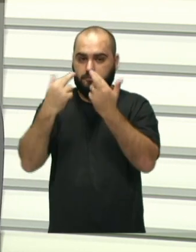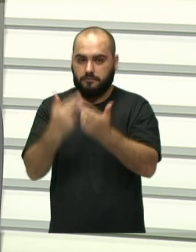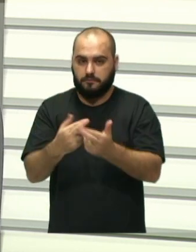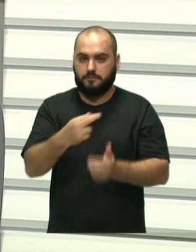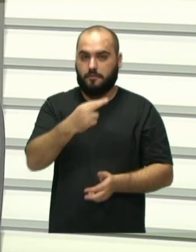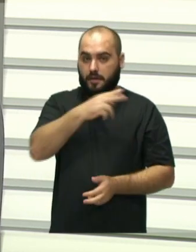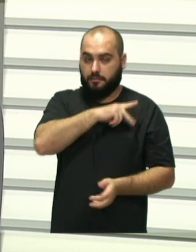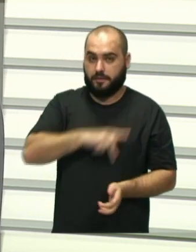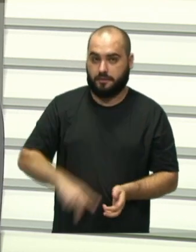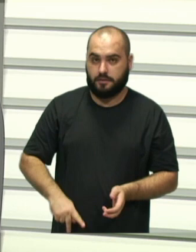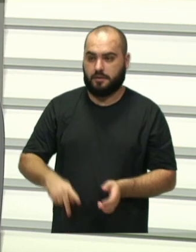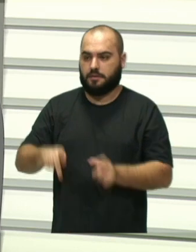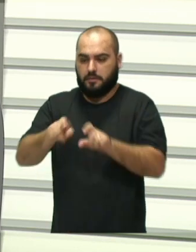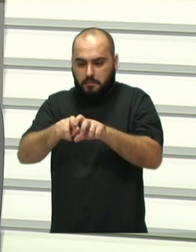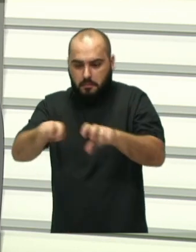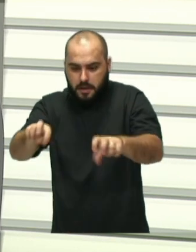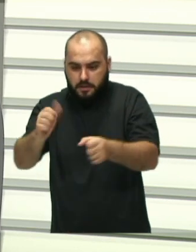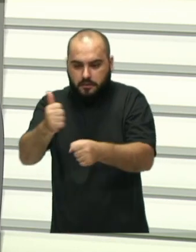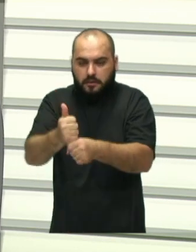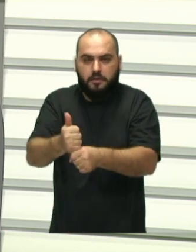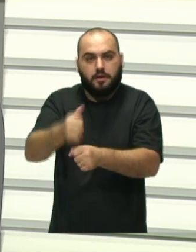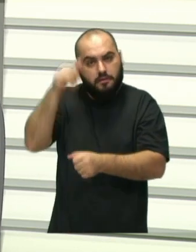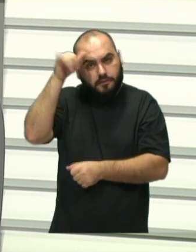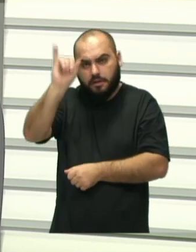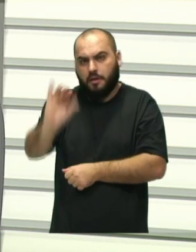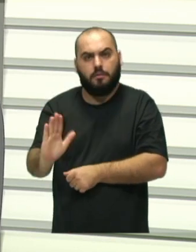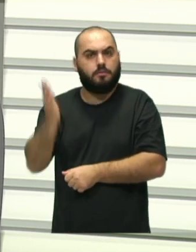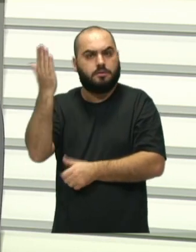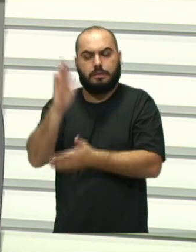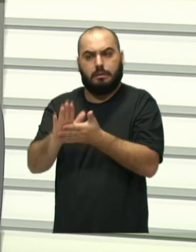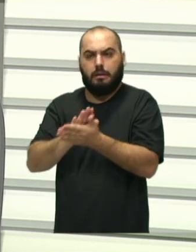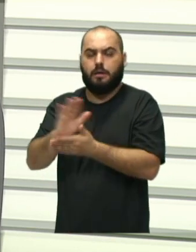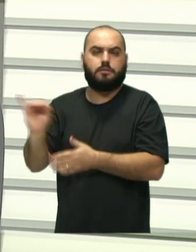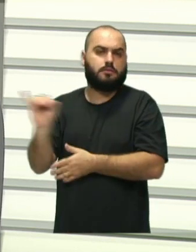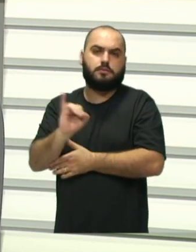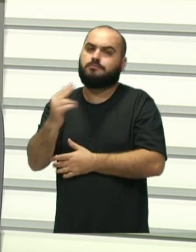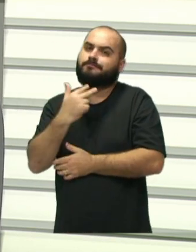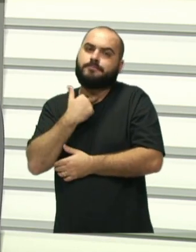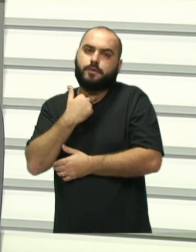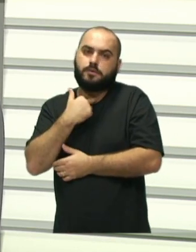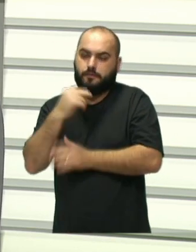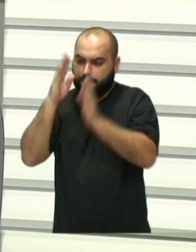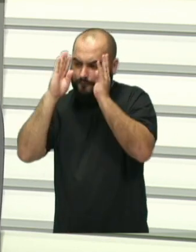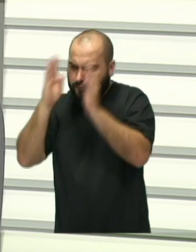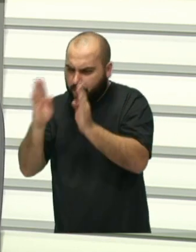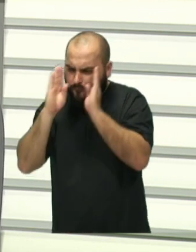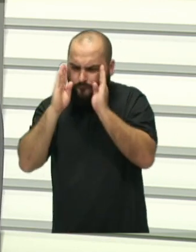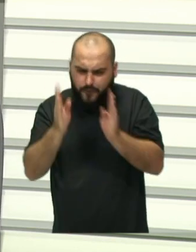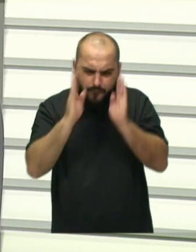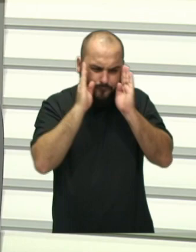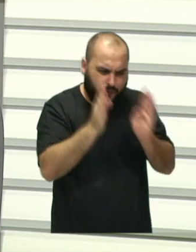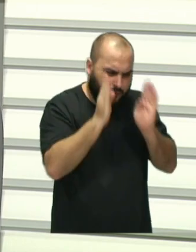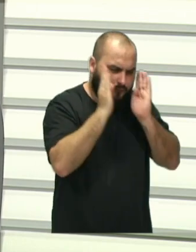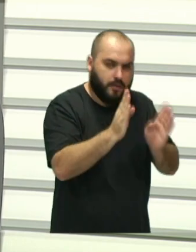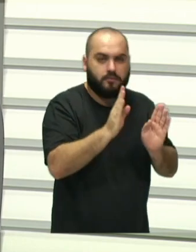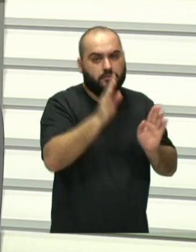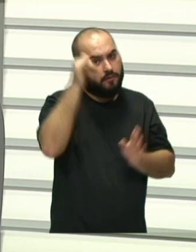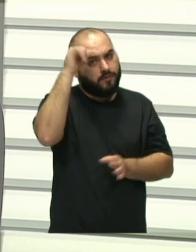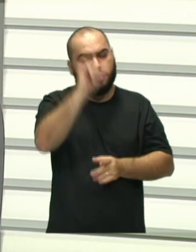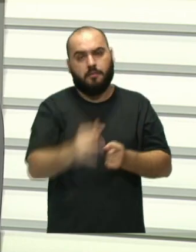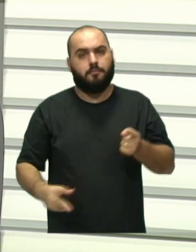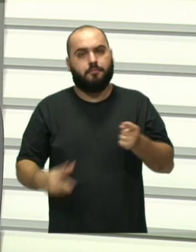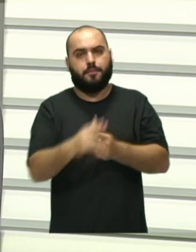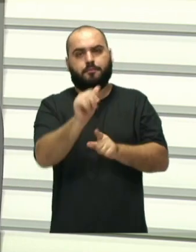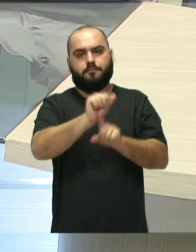presidência Nossa mesa diretiva é que isso não aconteça em Itajaí a gente mantém o foco em todas as áreas mas sem cortar naquela que mais